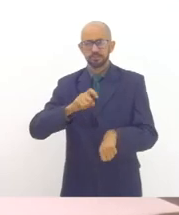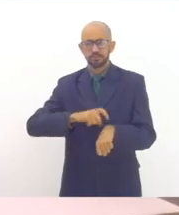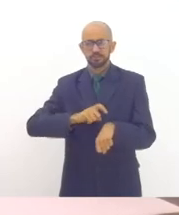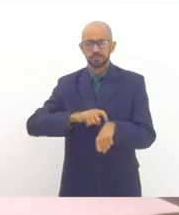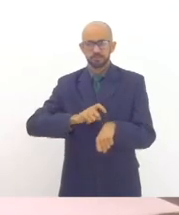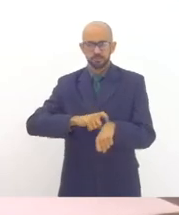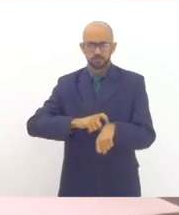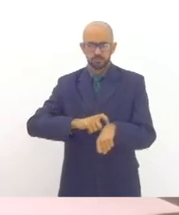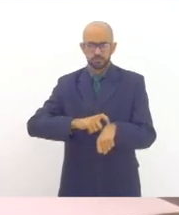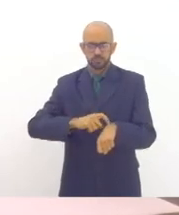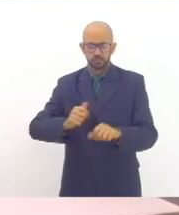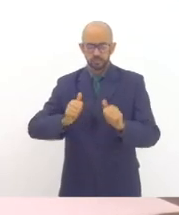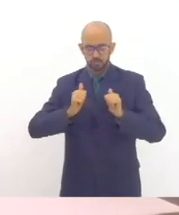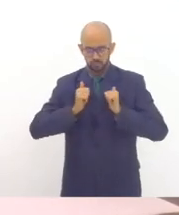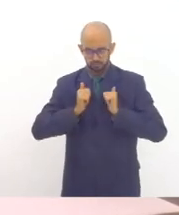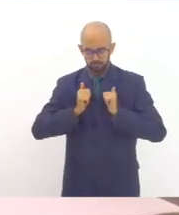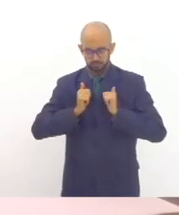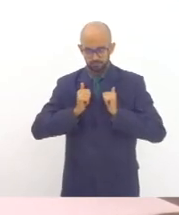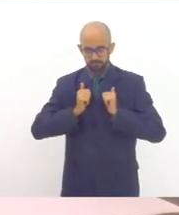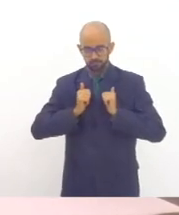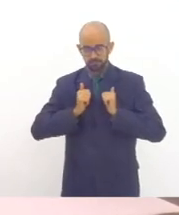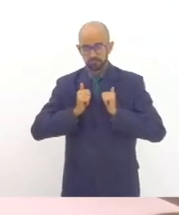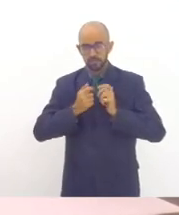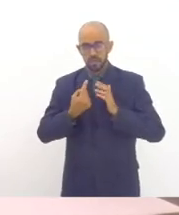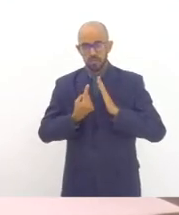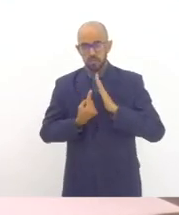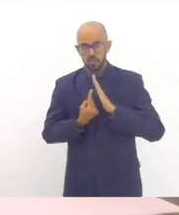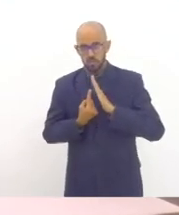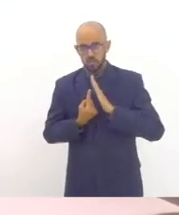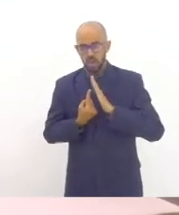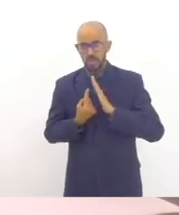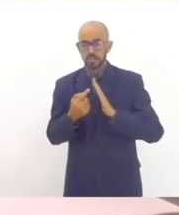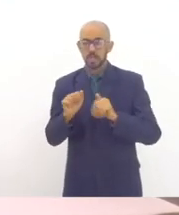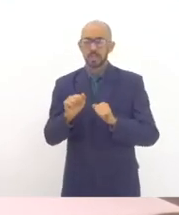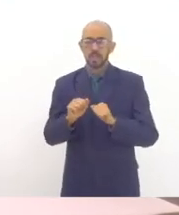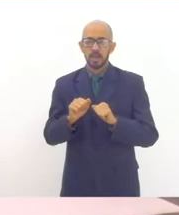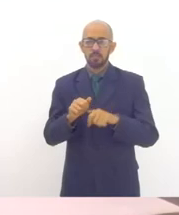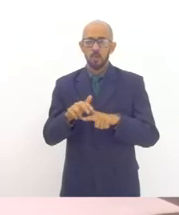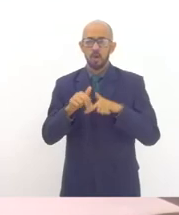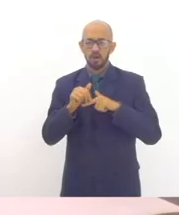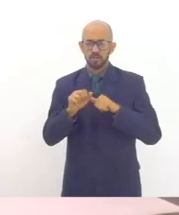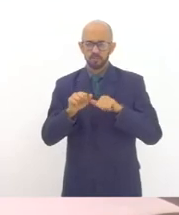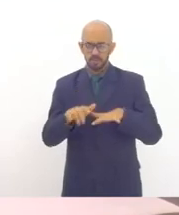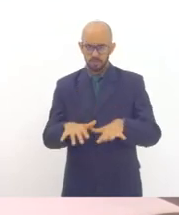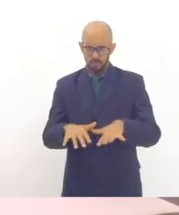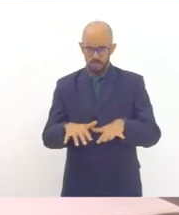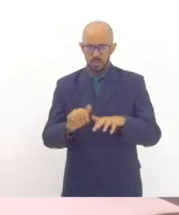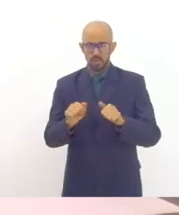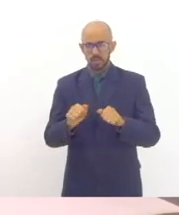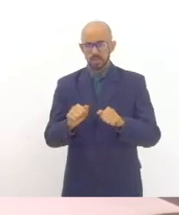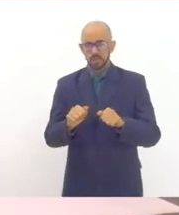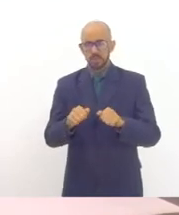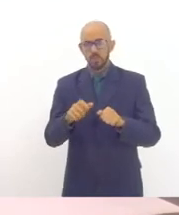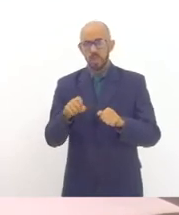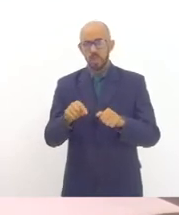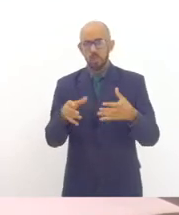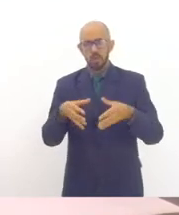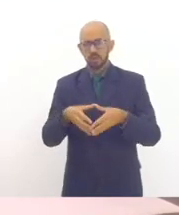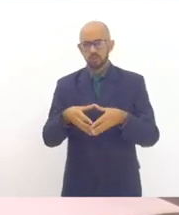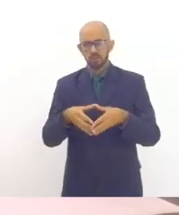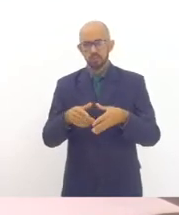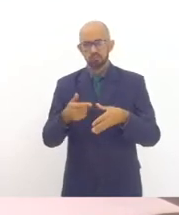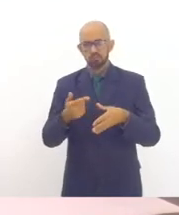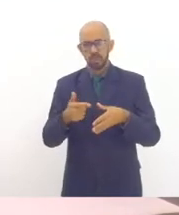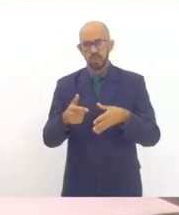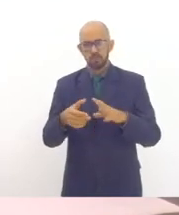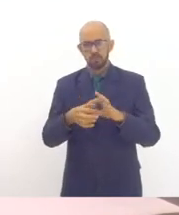de isolamento em que nós pudéssemos trocar. É um coletivo que não tem vínculos com associações, não tem vínculos, é um